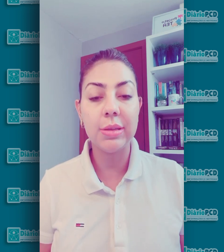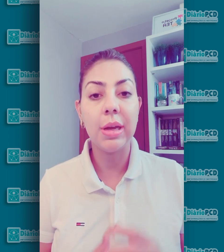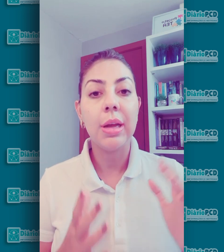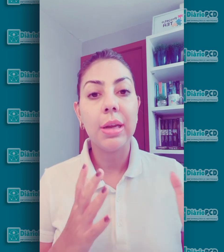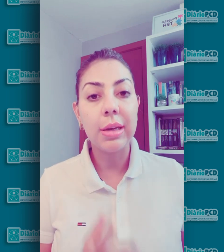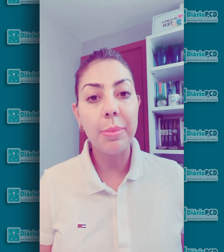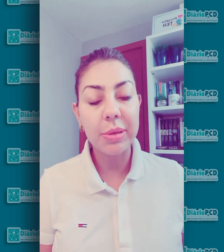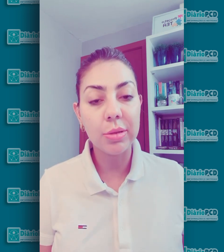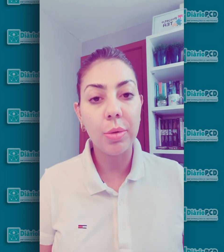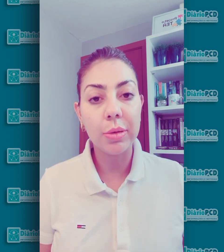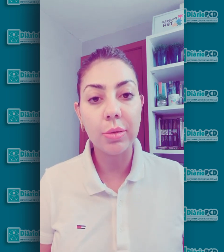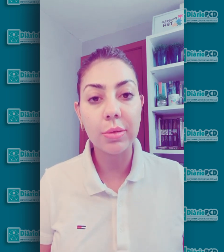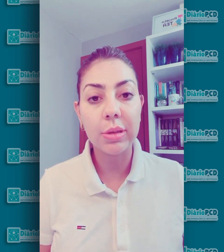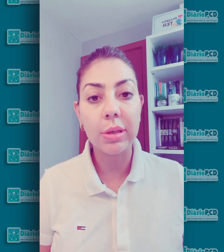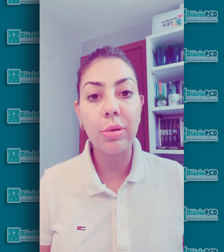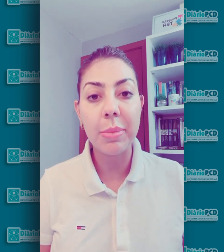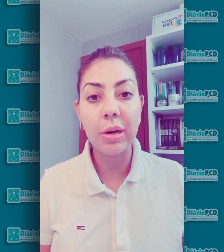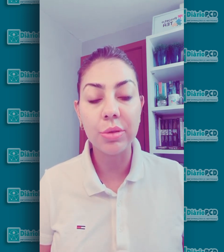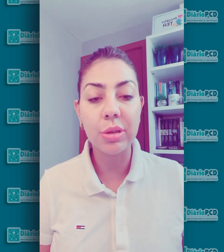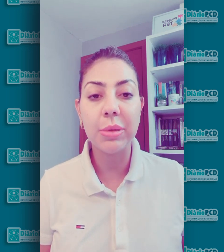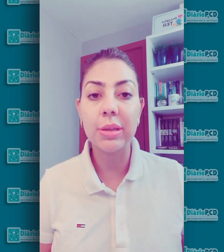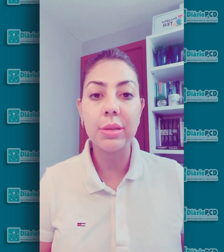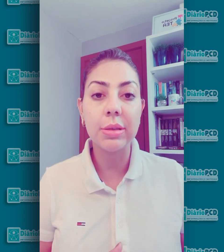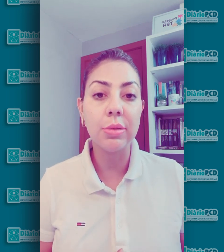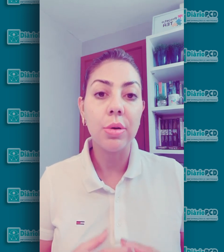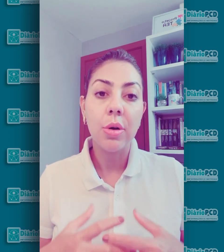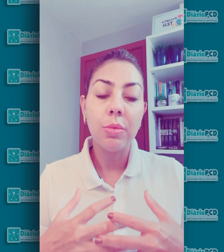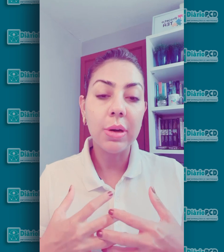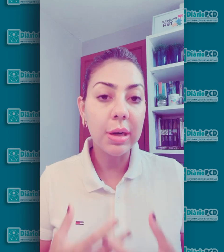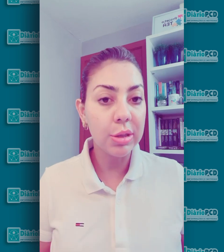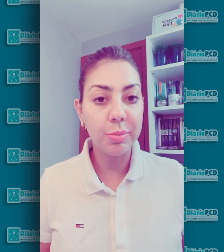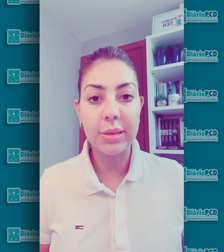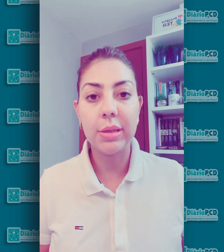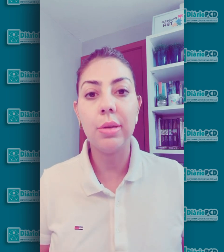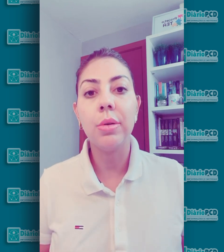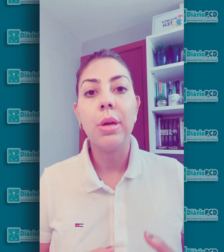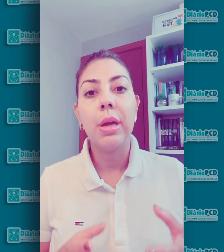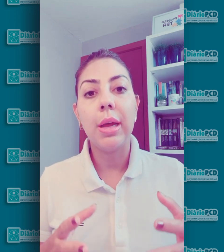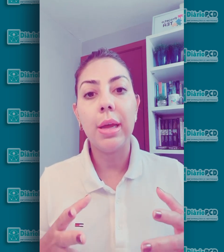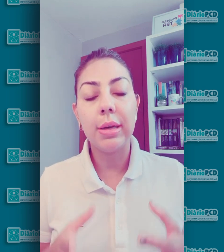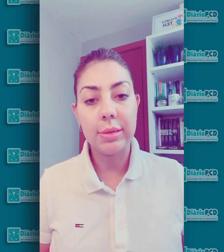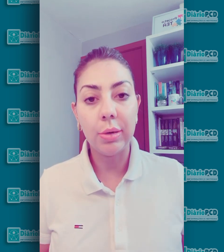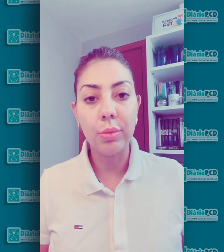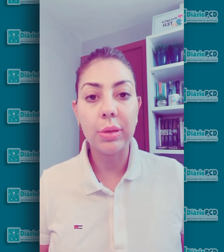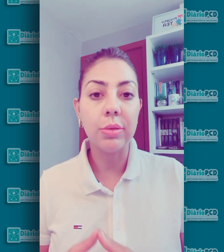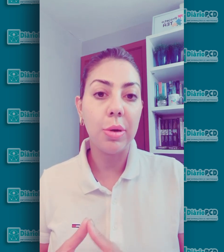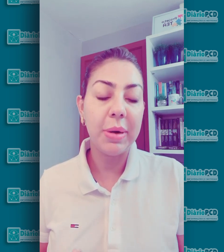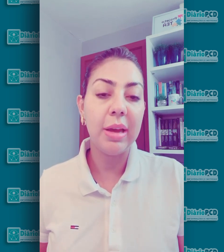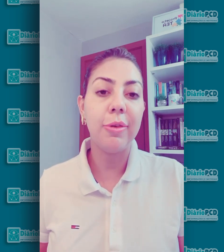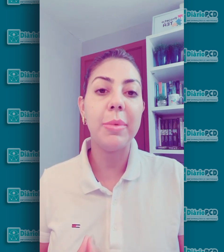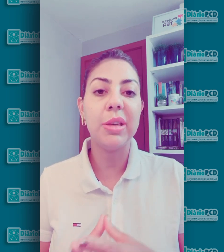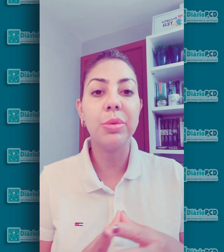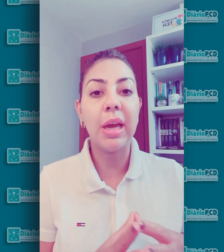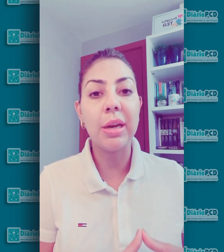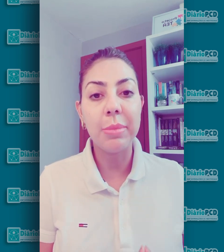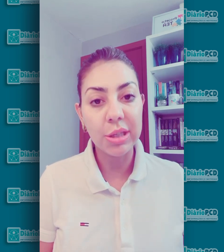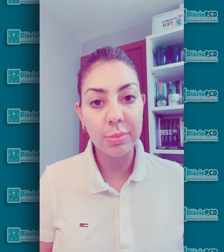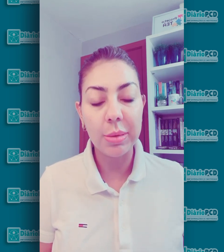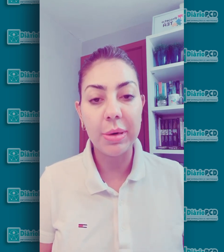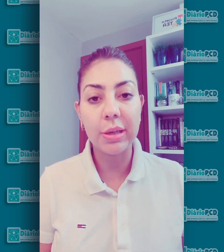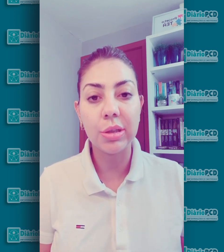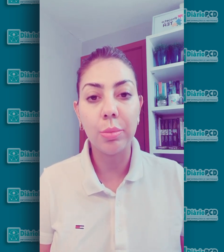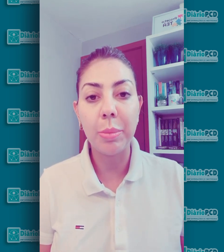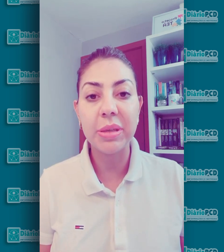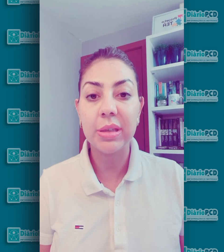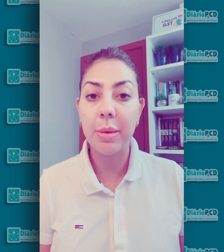Deficiência, na pessoa do nosso querido Abraão Dib, que tem sido um grande parceiro nessa luta, não só pela reforma tributária, mas